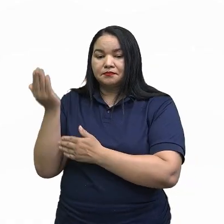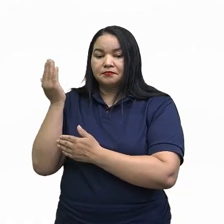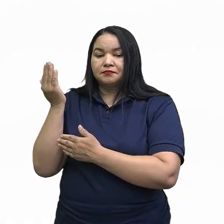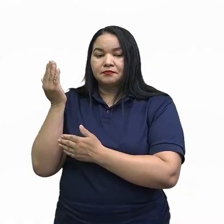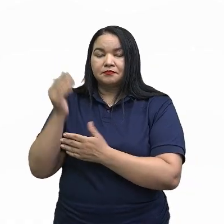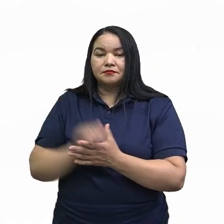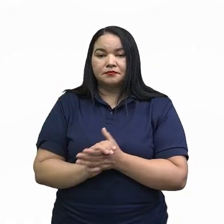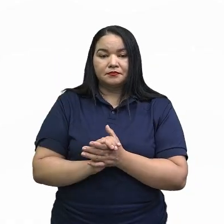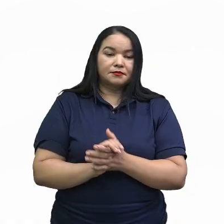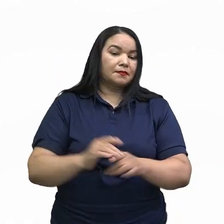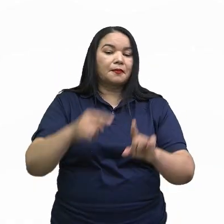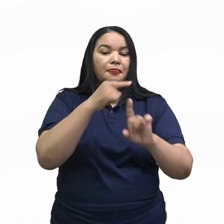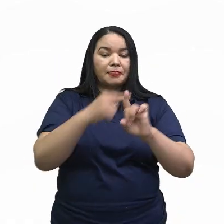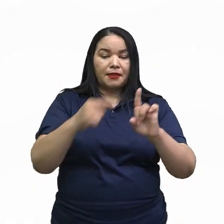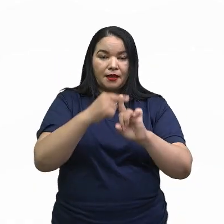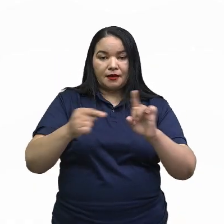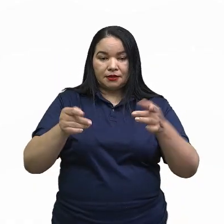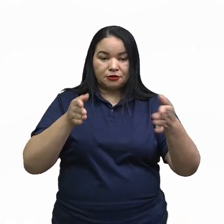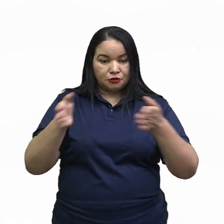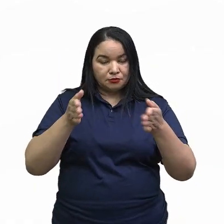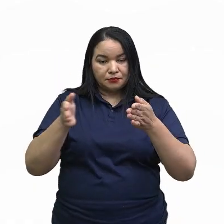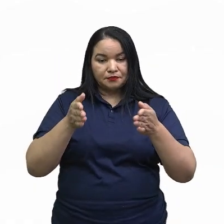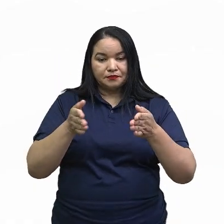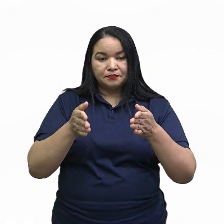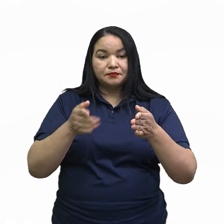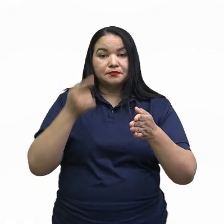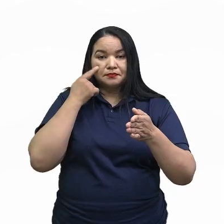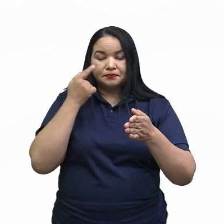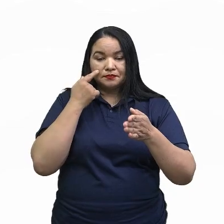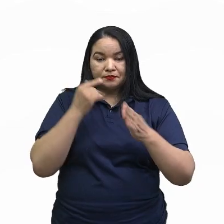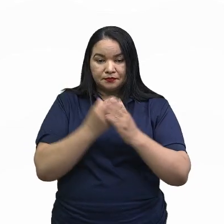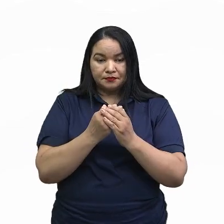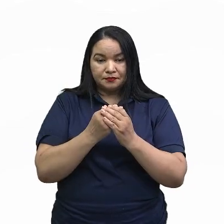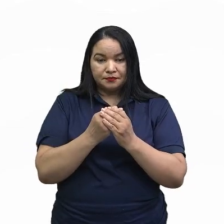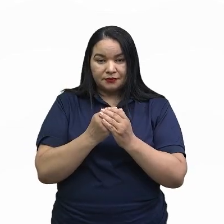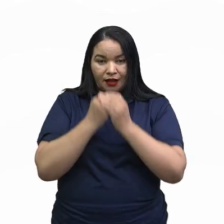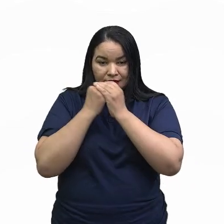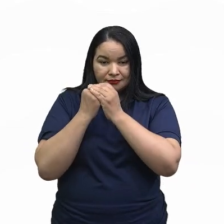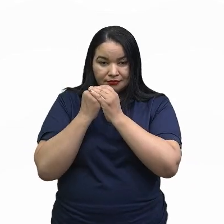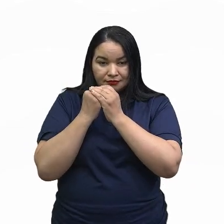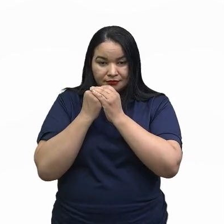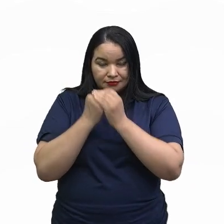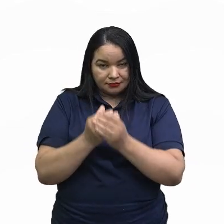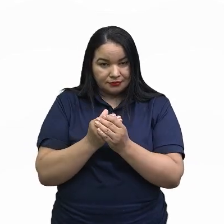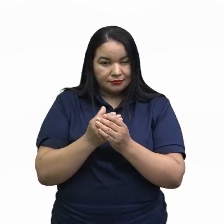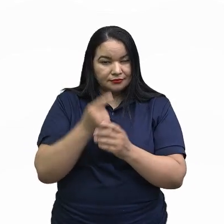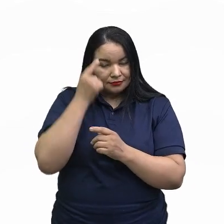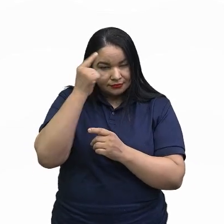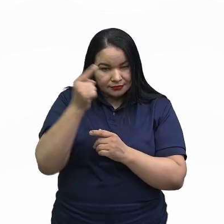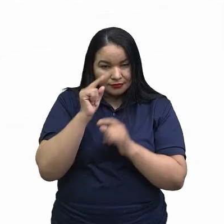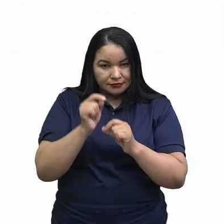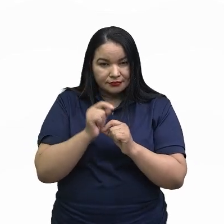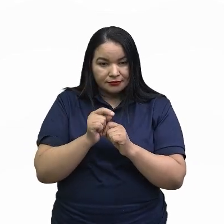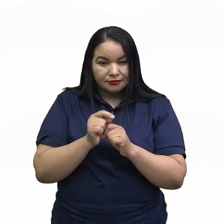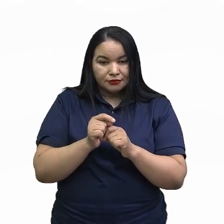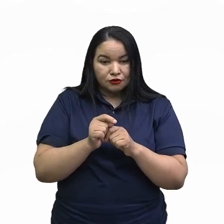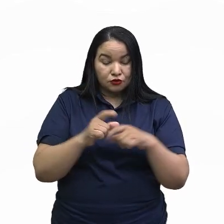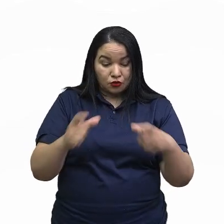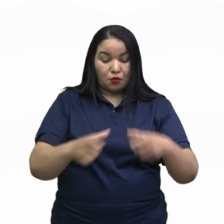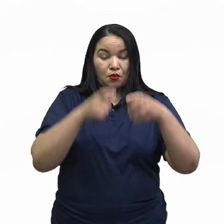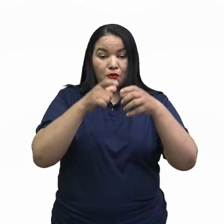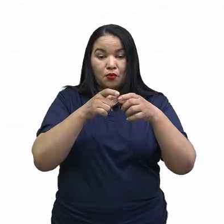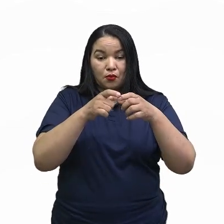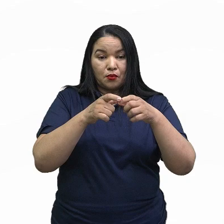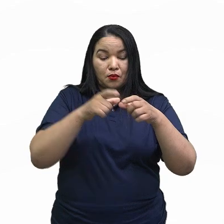essa meia-vida, né? Eu vou já trazer um gráfico de sanduíches, né? Mas a ideia é mais ou menos assim, né? Um sanduíche inteiro é como se fosse